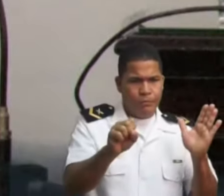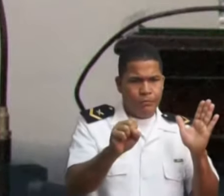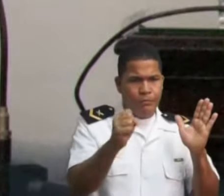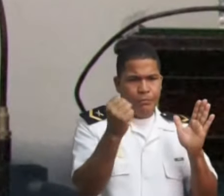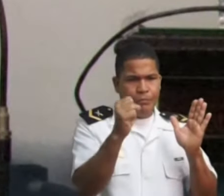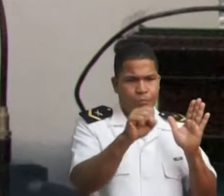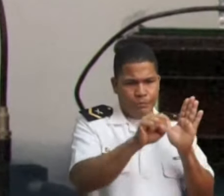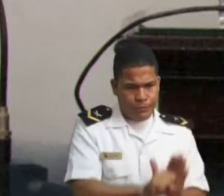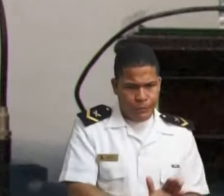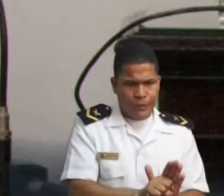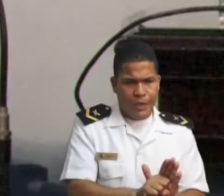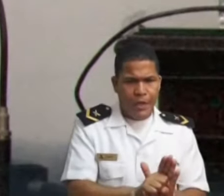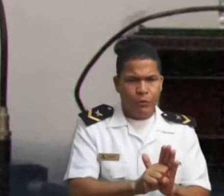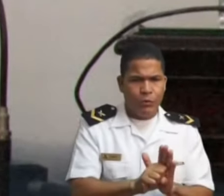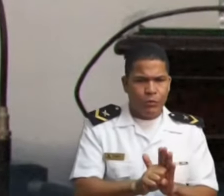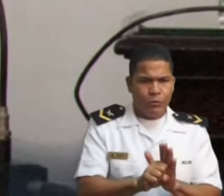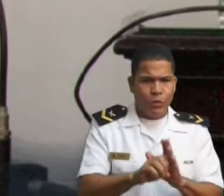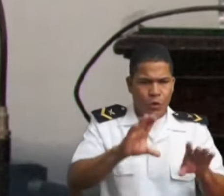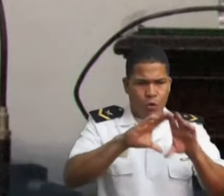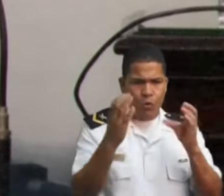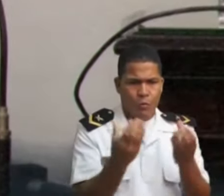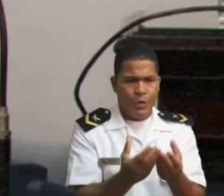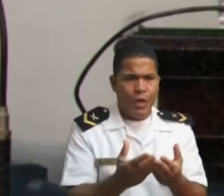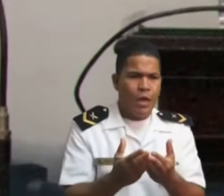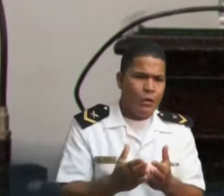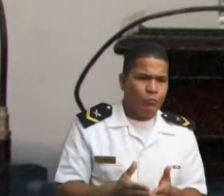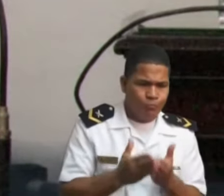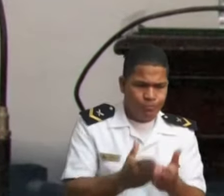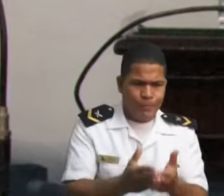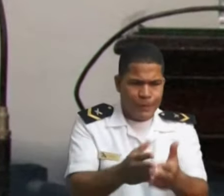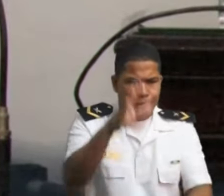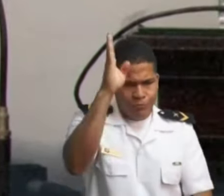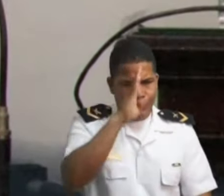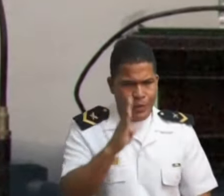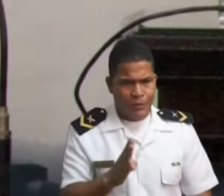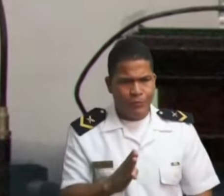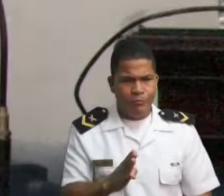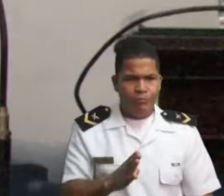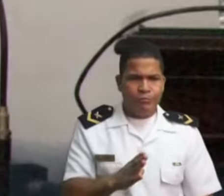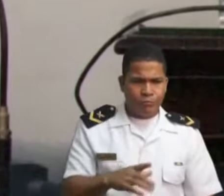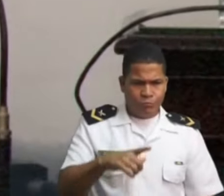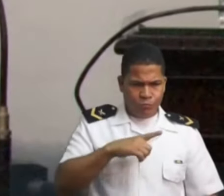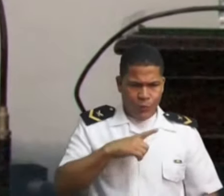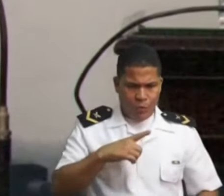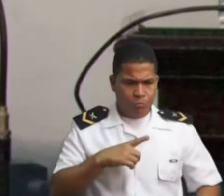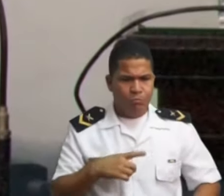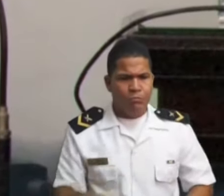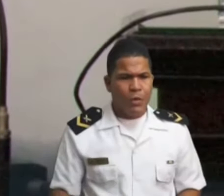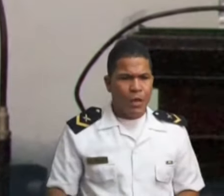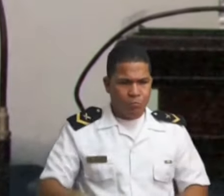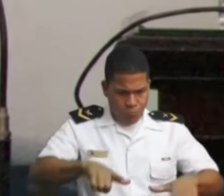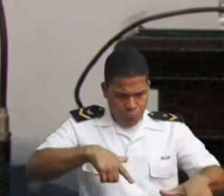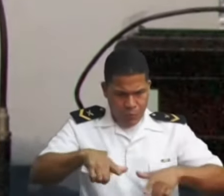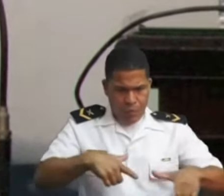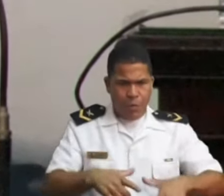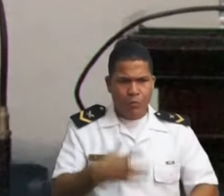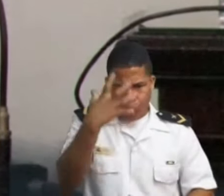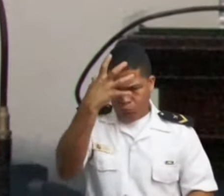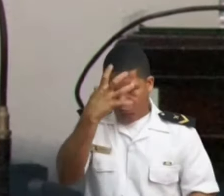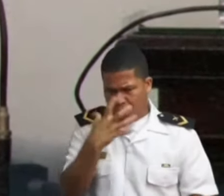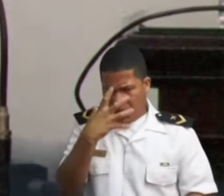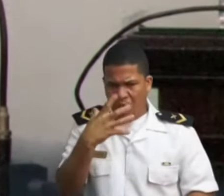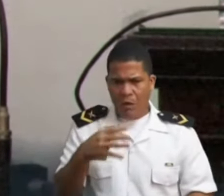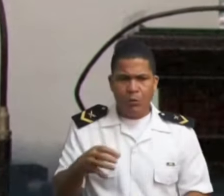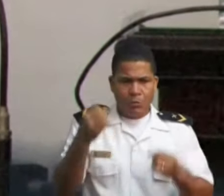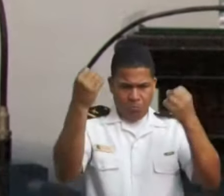justiça marítima de nosso país, vem desempenhando suas atividades de maneira lúcida, técnica e transparente,